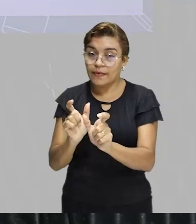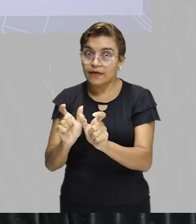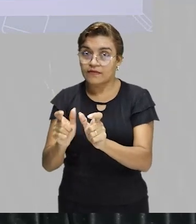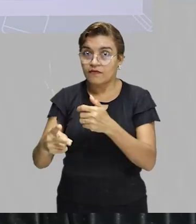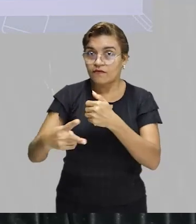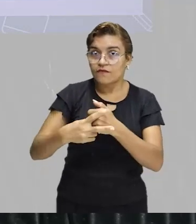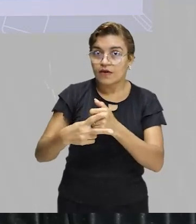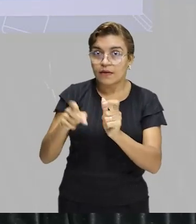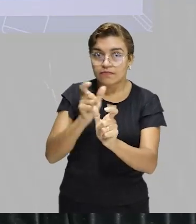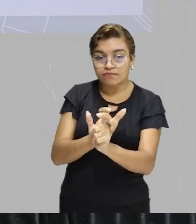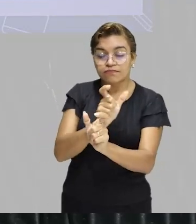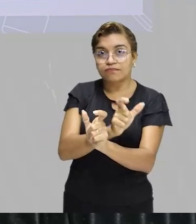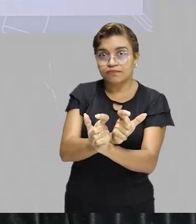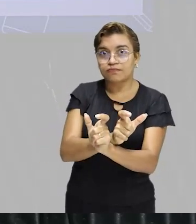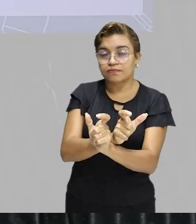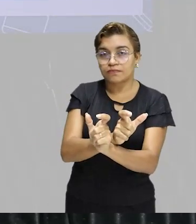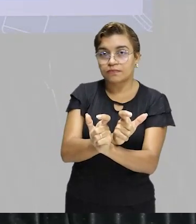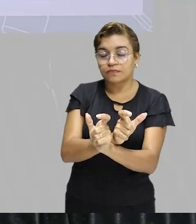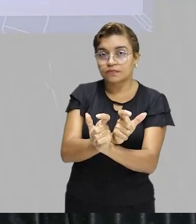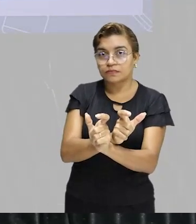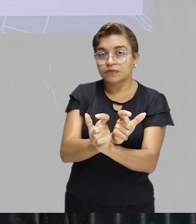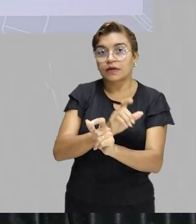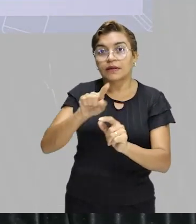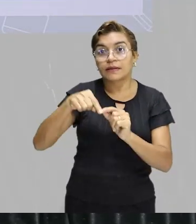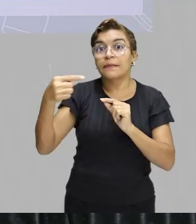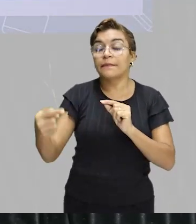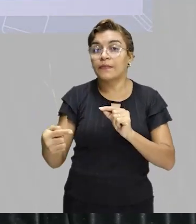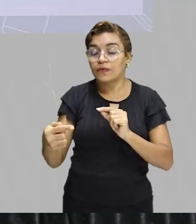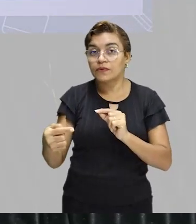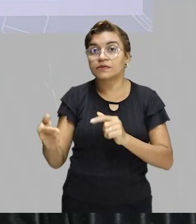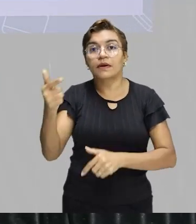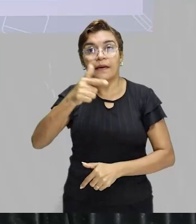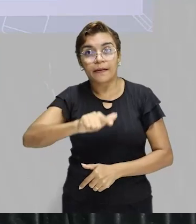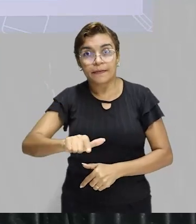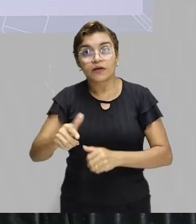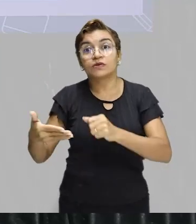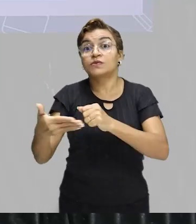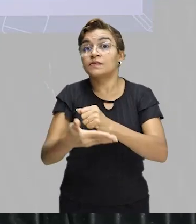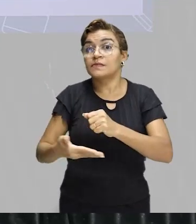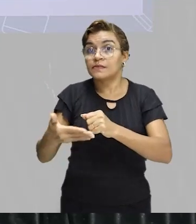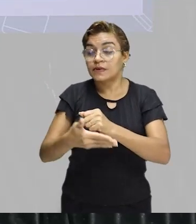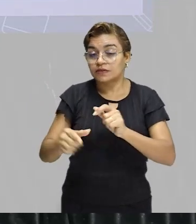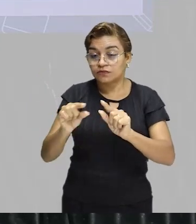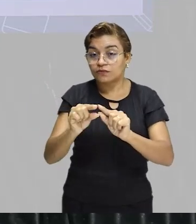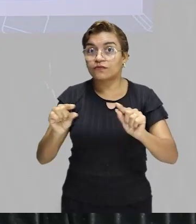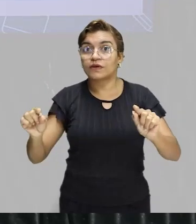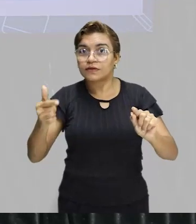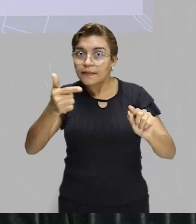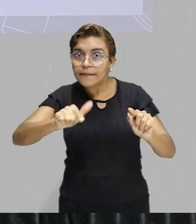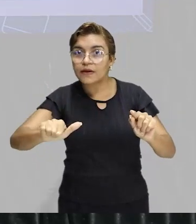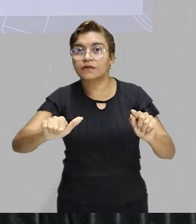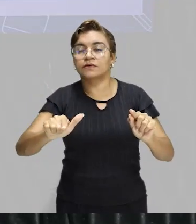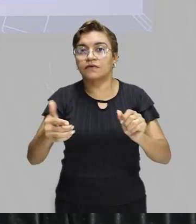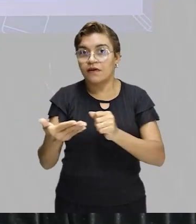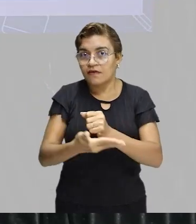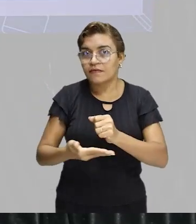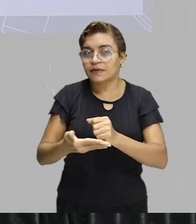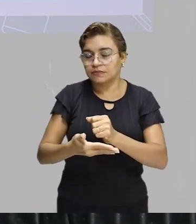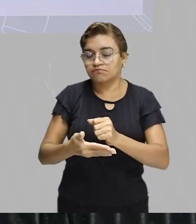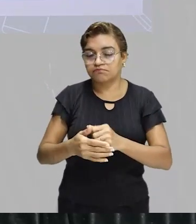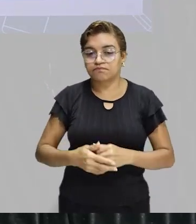conjugado, e na sequência é só repetir a forma básica desse verbo. É só você repetir ele na sua forma